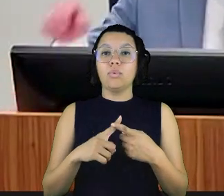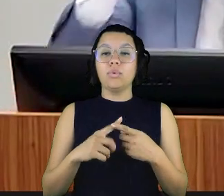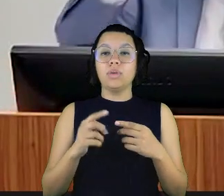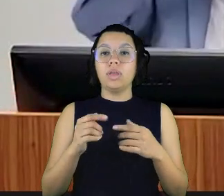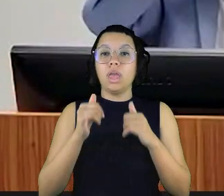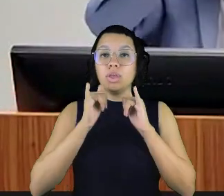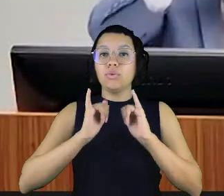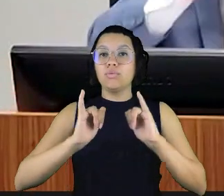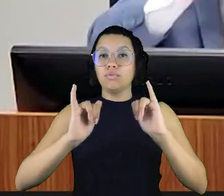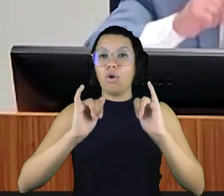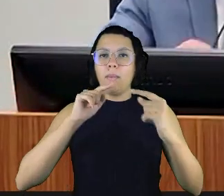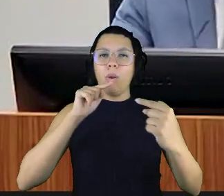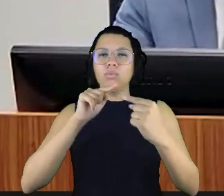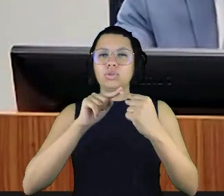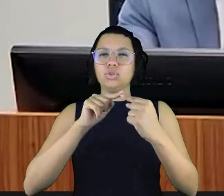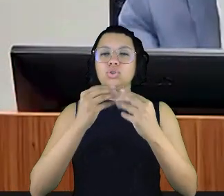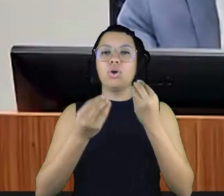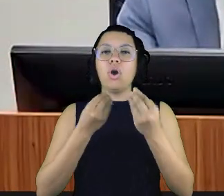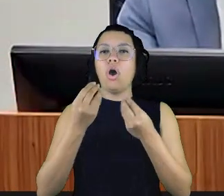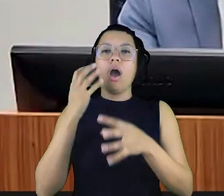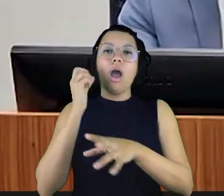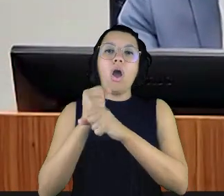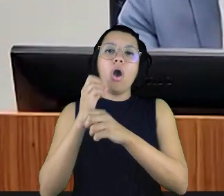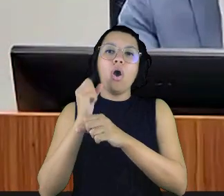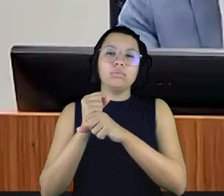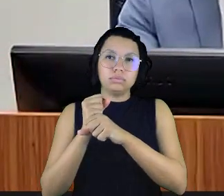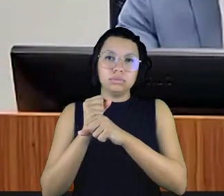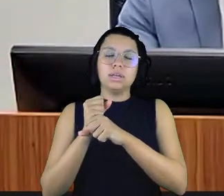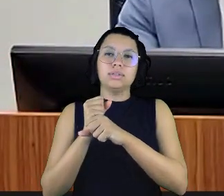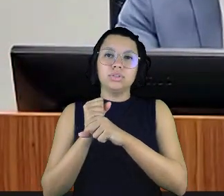sobre a contagem da prescrição intercorrente